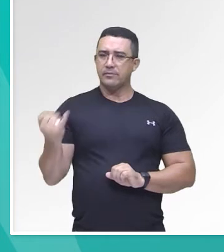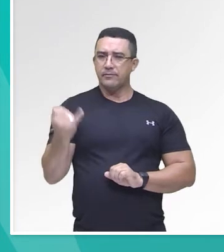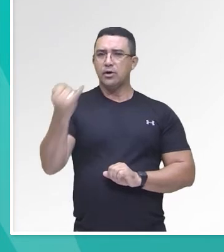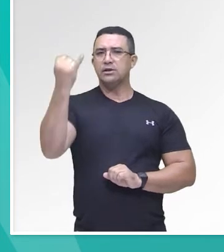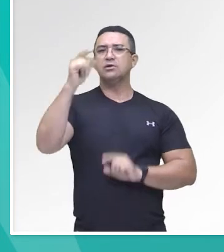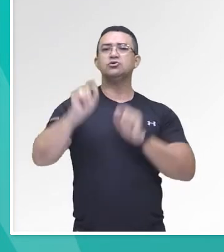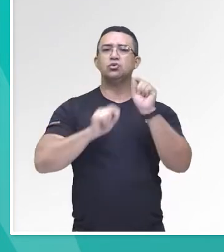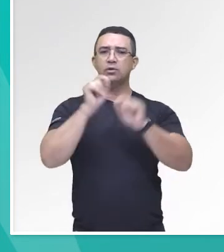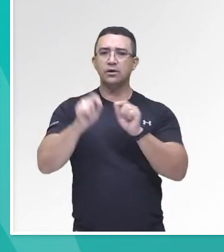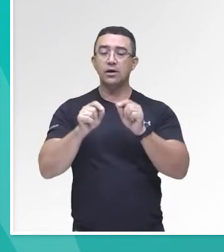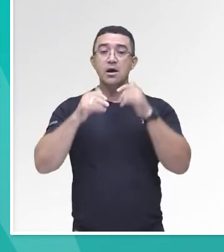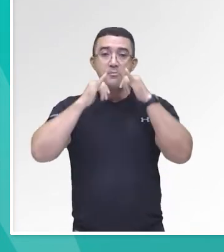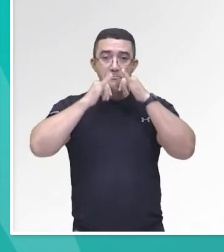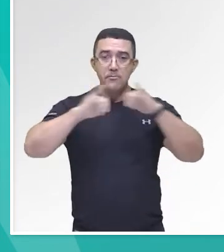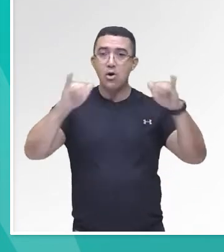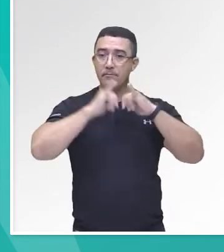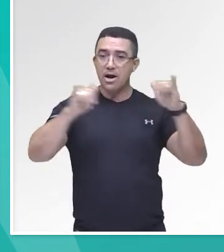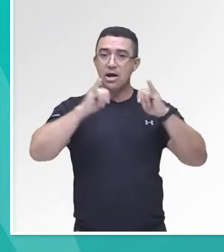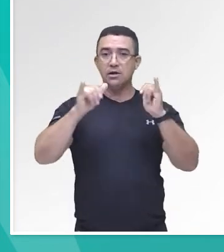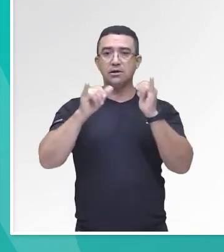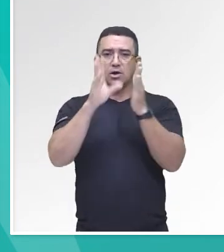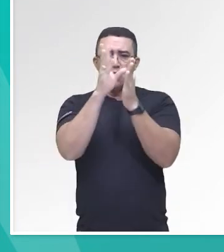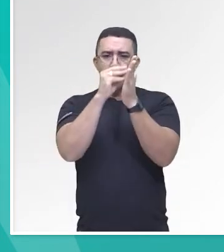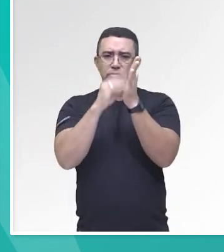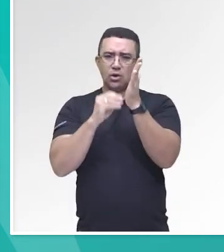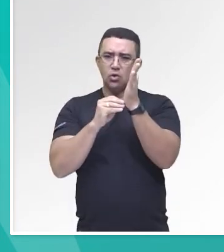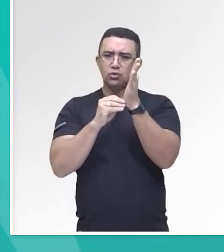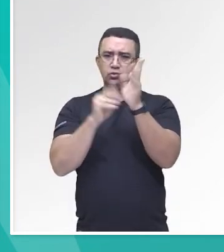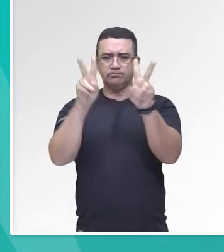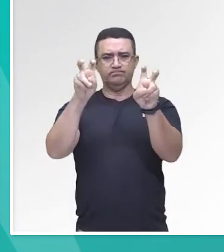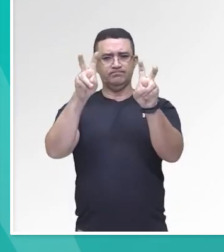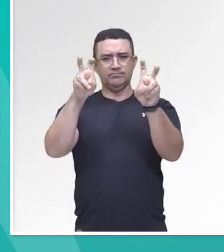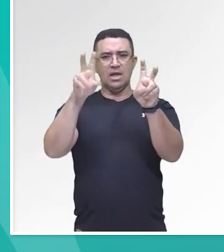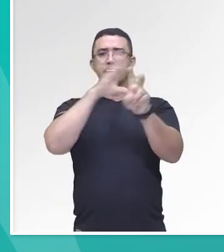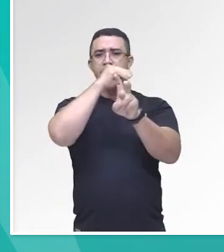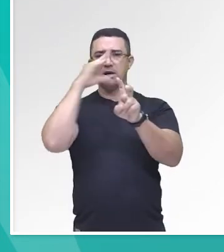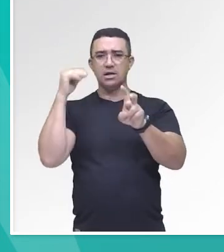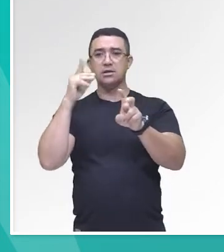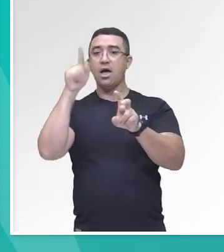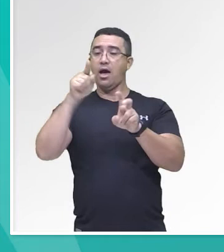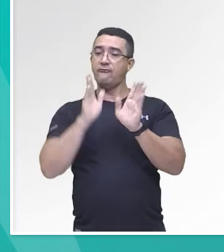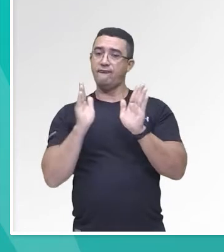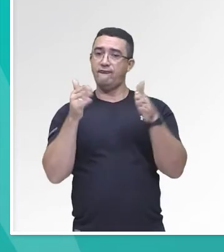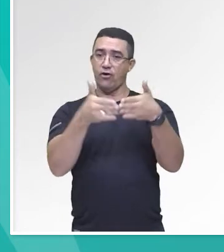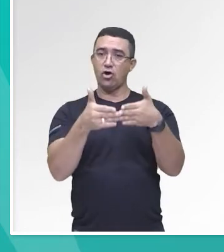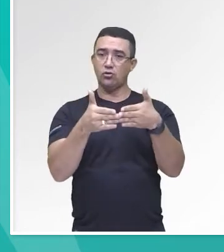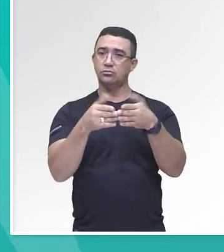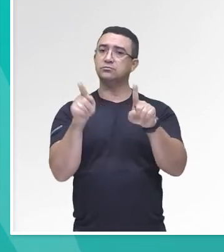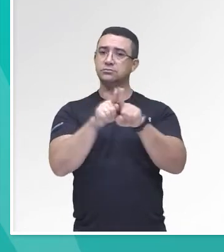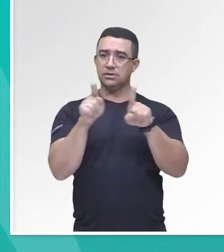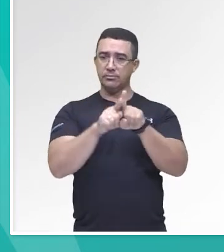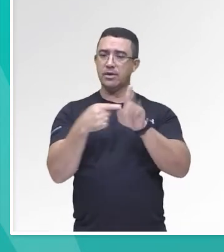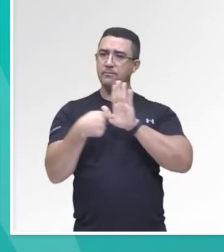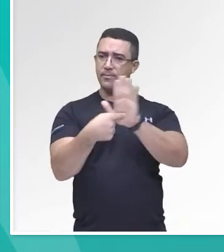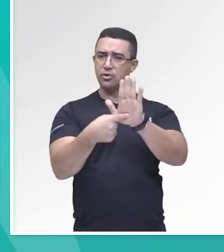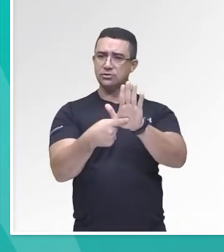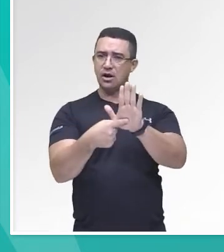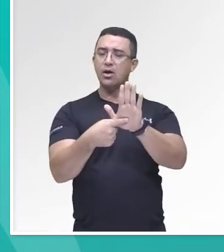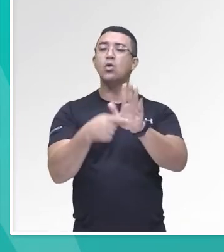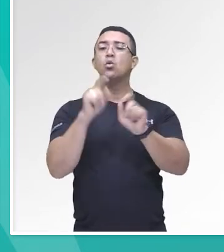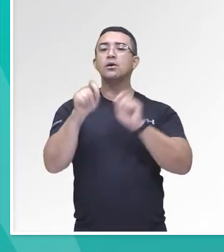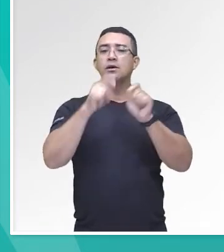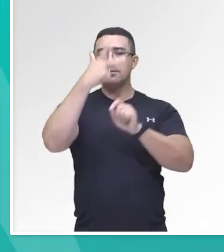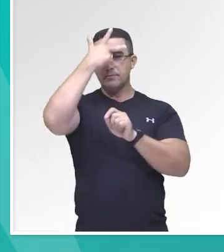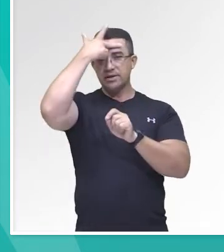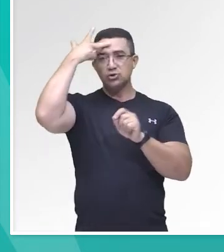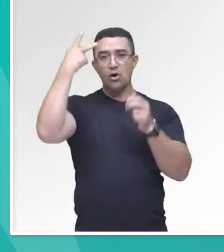então, que propagandas com conteúdo infantil sejam direcionadas aos responsáveis em horários mais adequados,